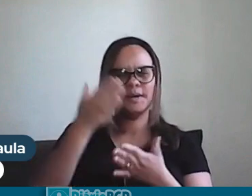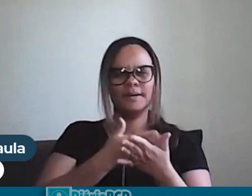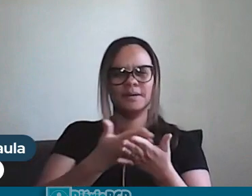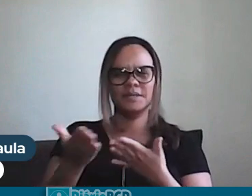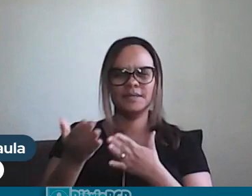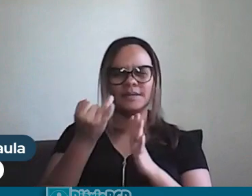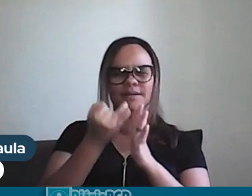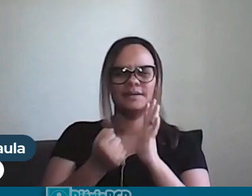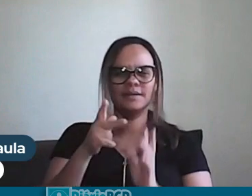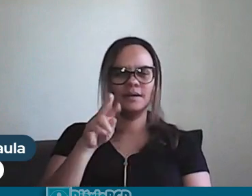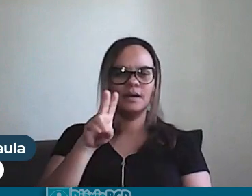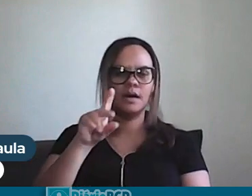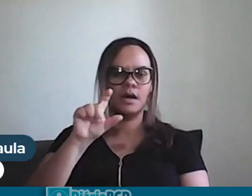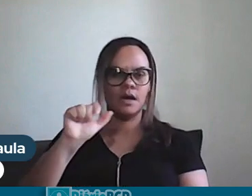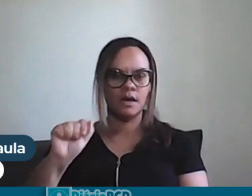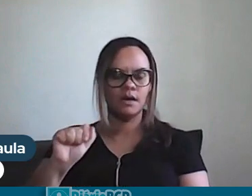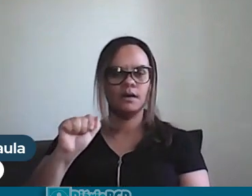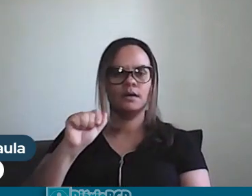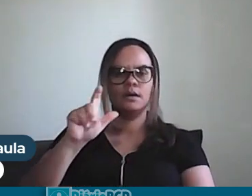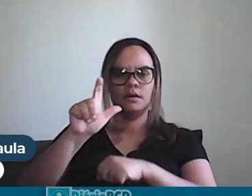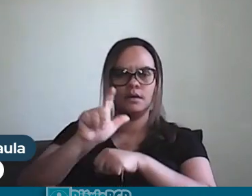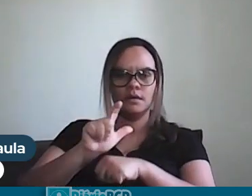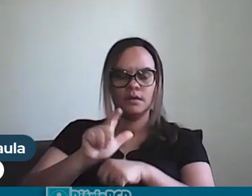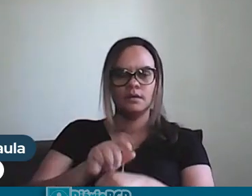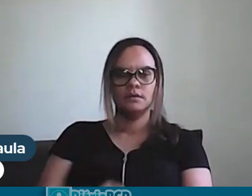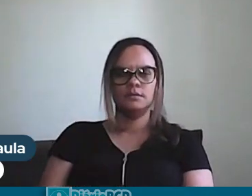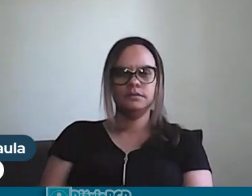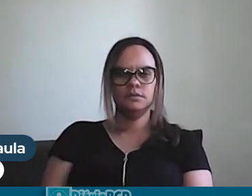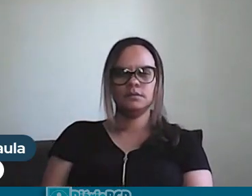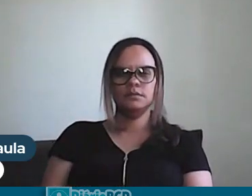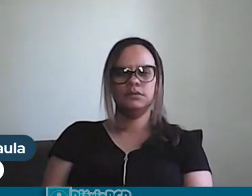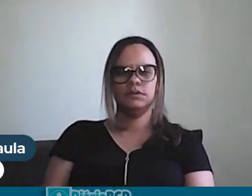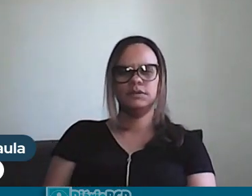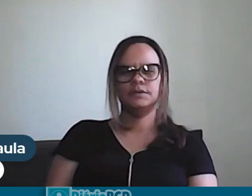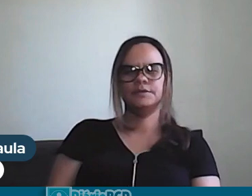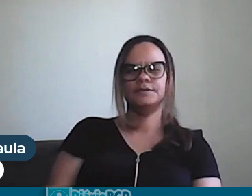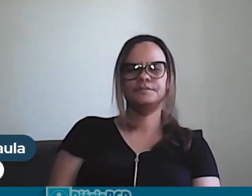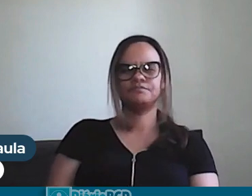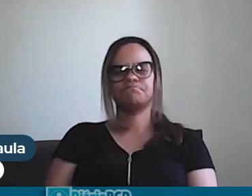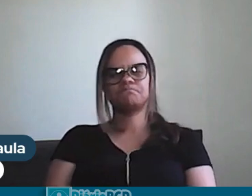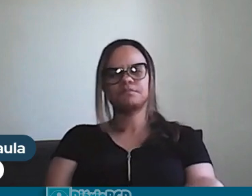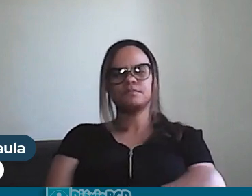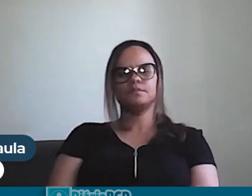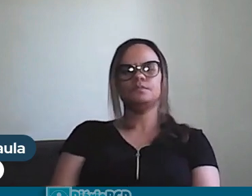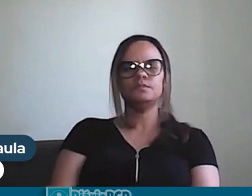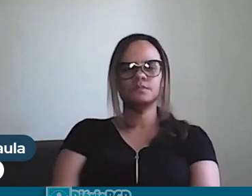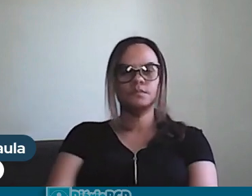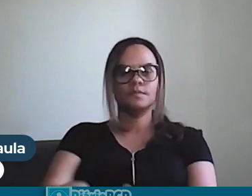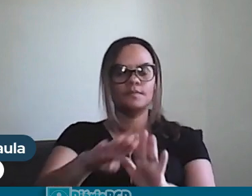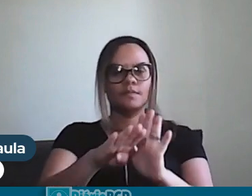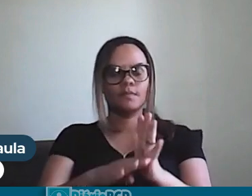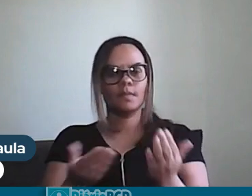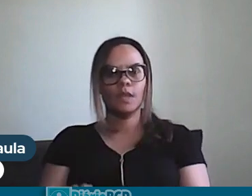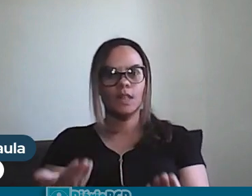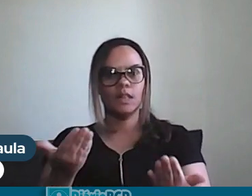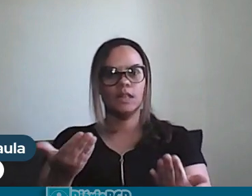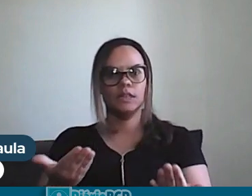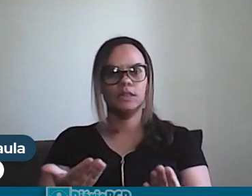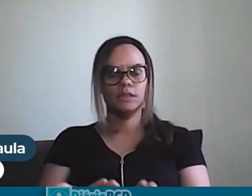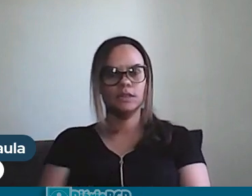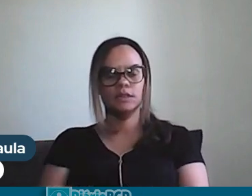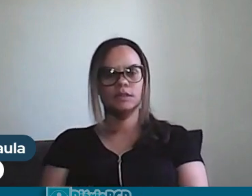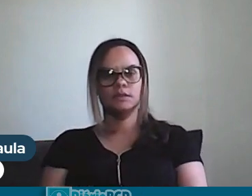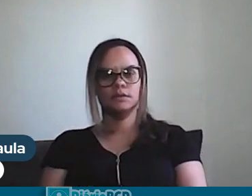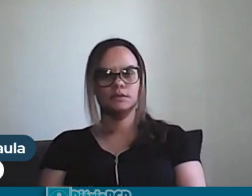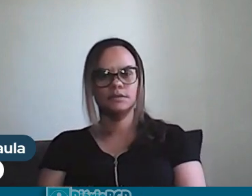IPVA, né, por um laudo desse, né, uma classificação como grau leve, não é? Você pode até